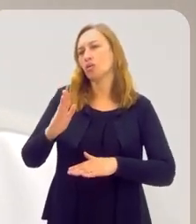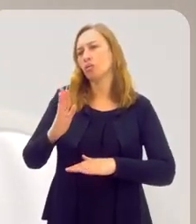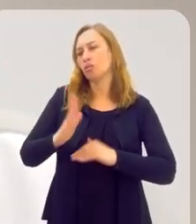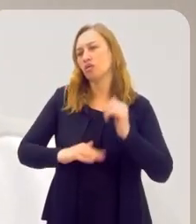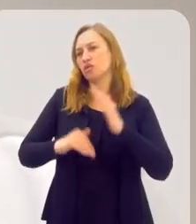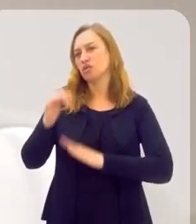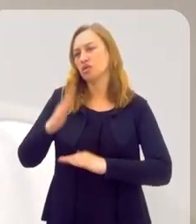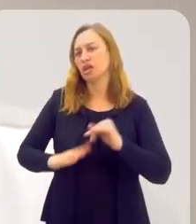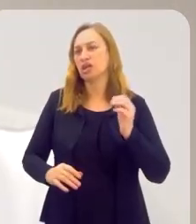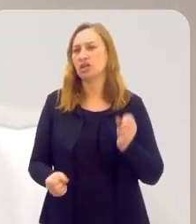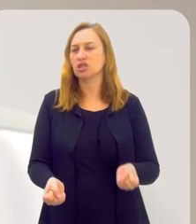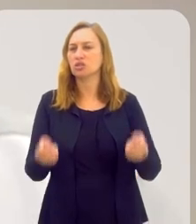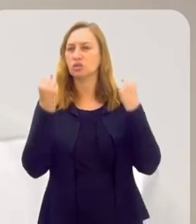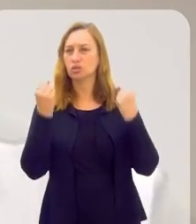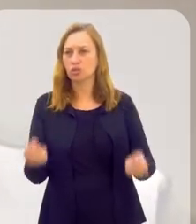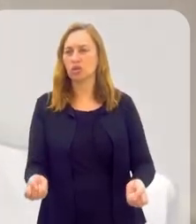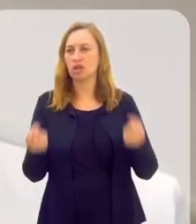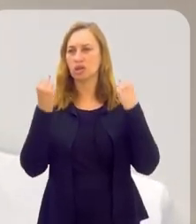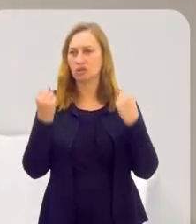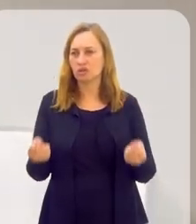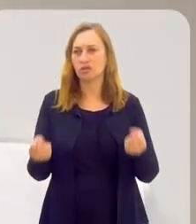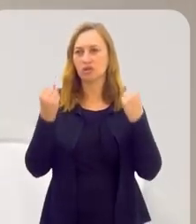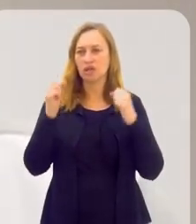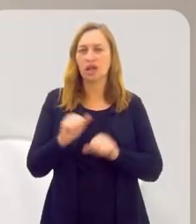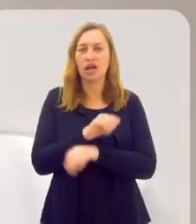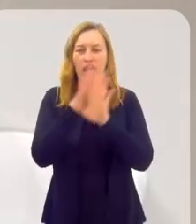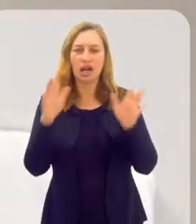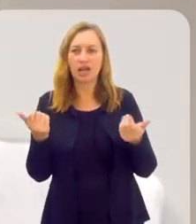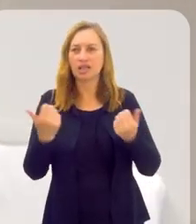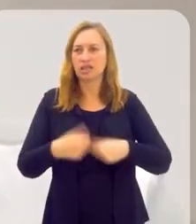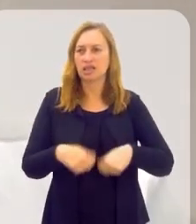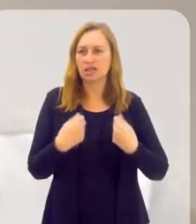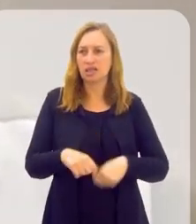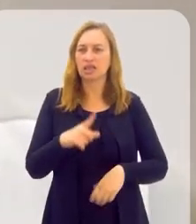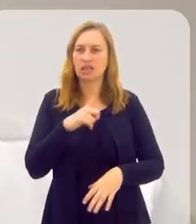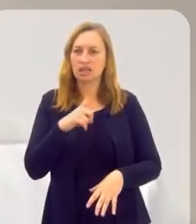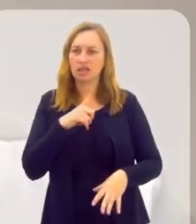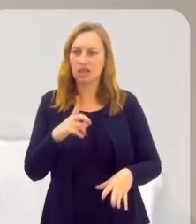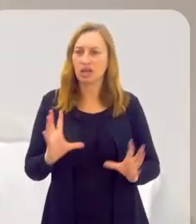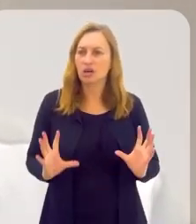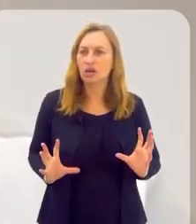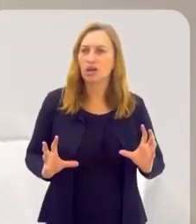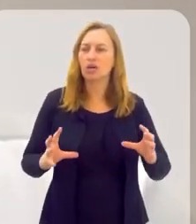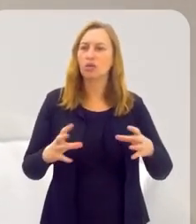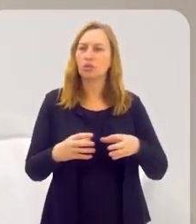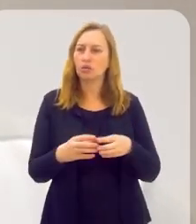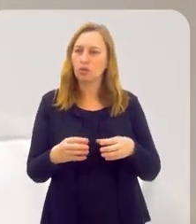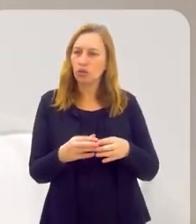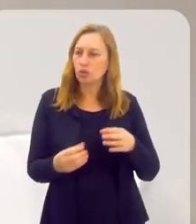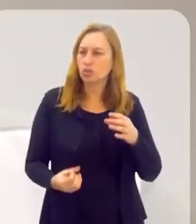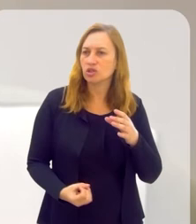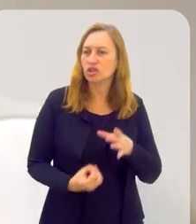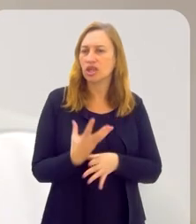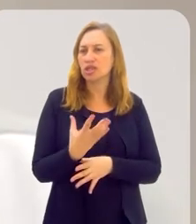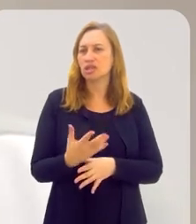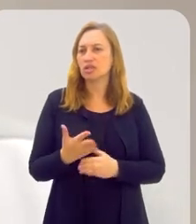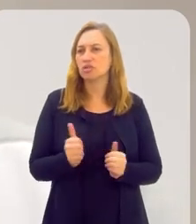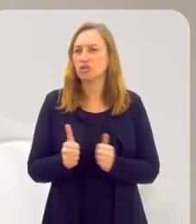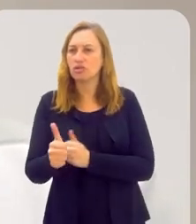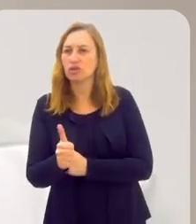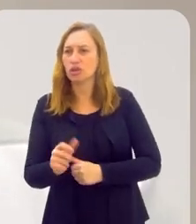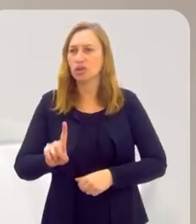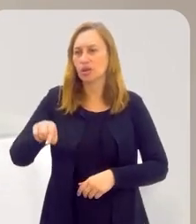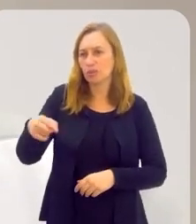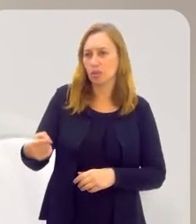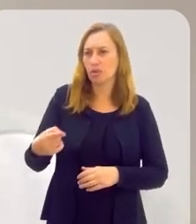desporto, do treino esportivo, federações. E era muito clara a necessidade de haver uma construção formativa diferente. E depois,